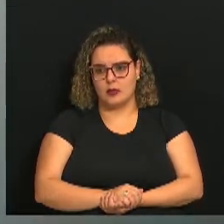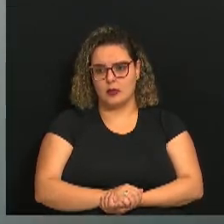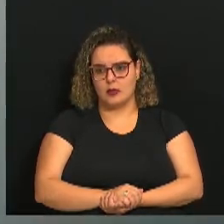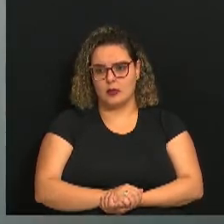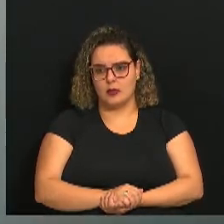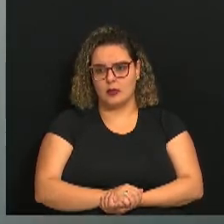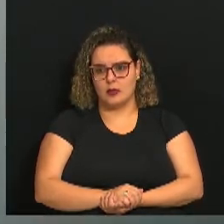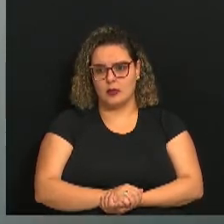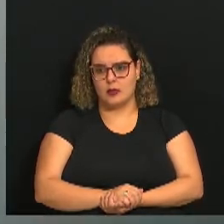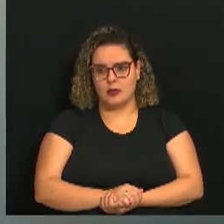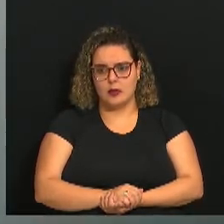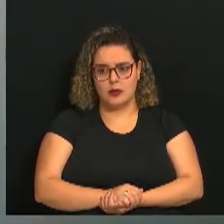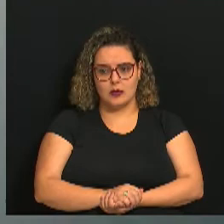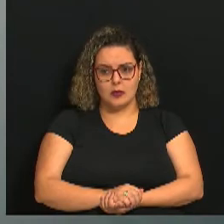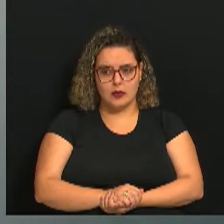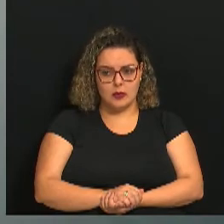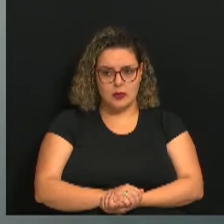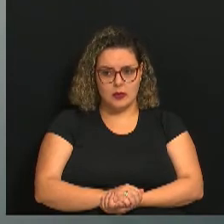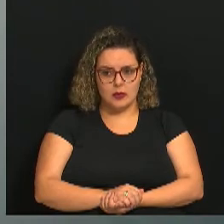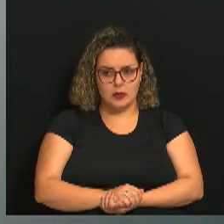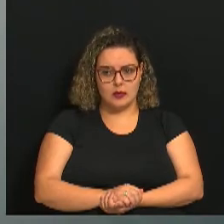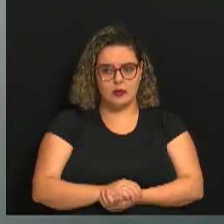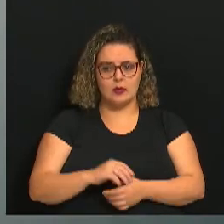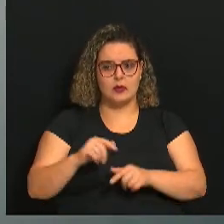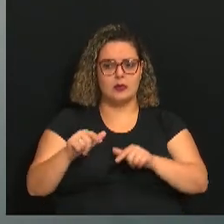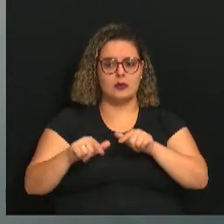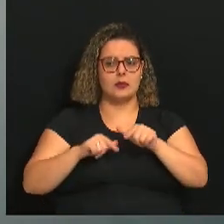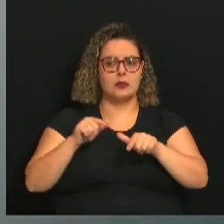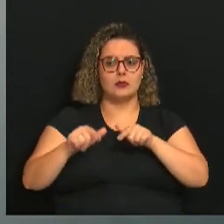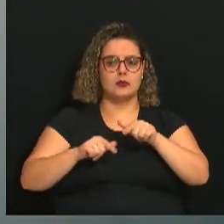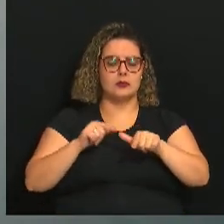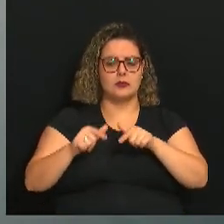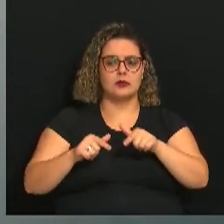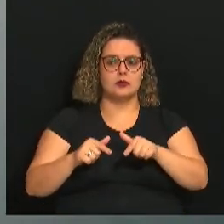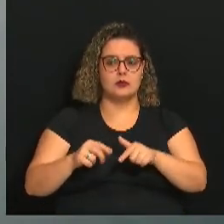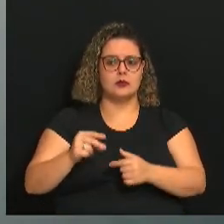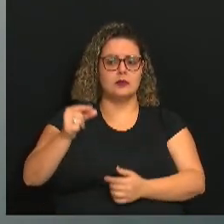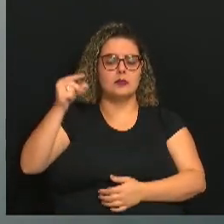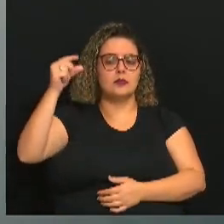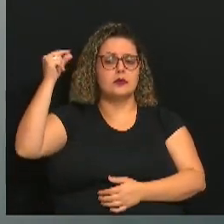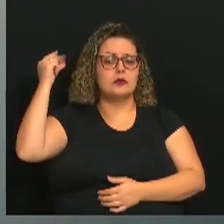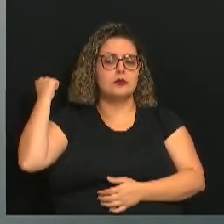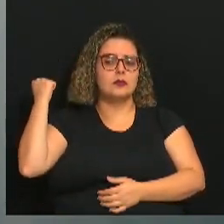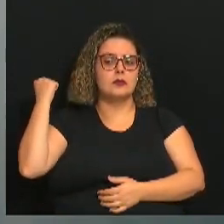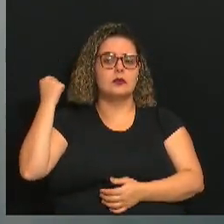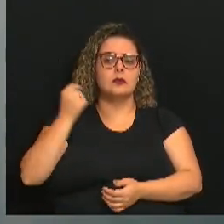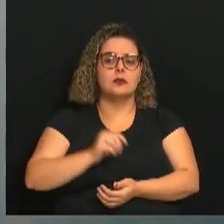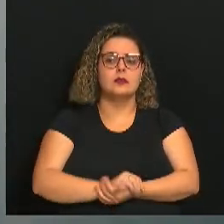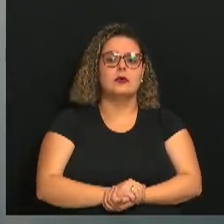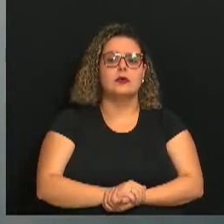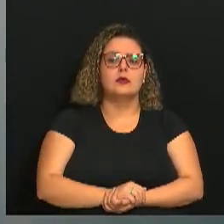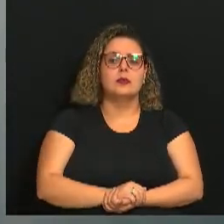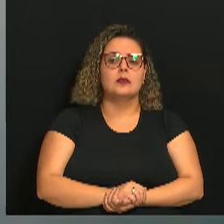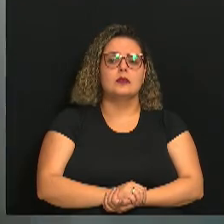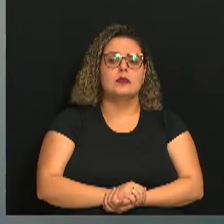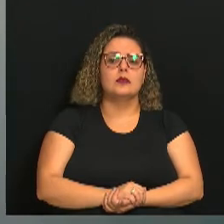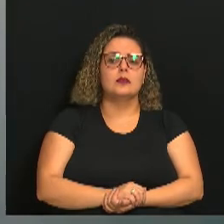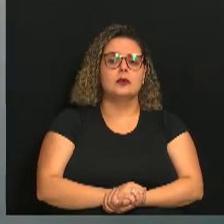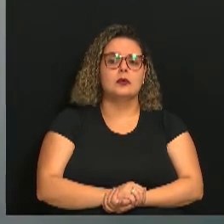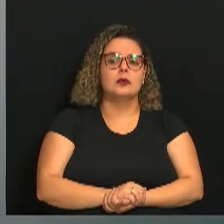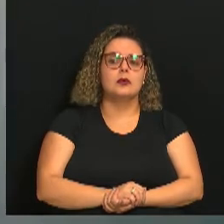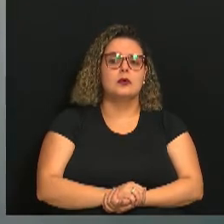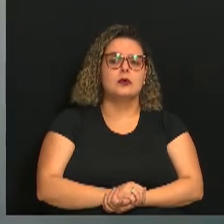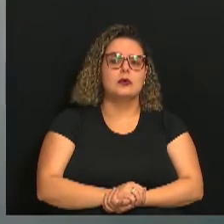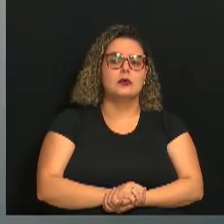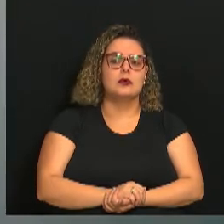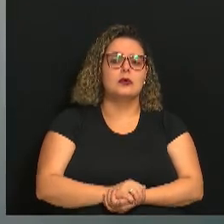há anos, aí, por exemplo, pessoas que trabalham em hospitais, que são vigilantes, aí a pessoa tem um turno, depois tem outro lugar, trabalhador da saúde,